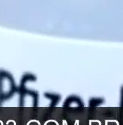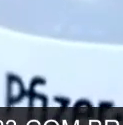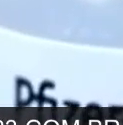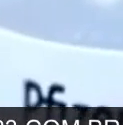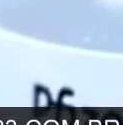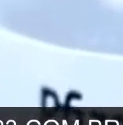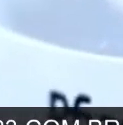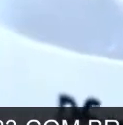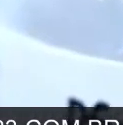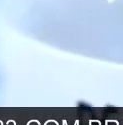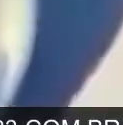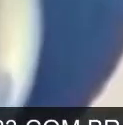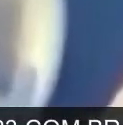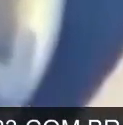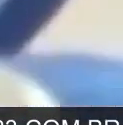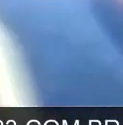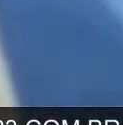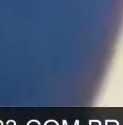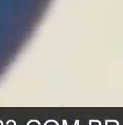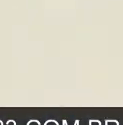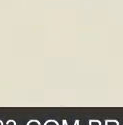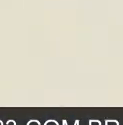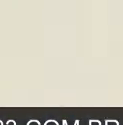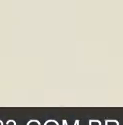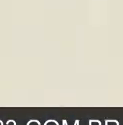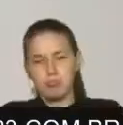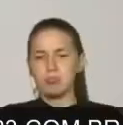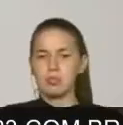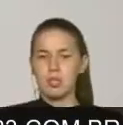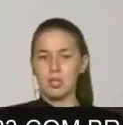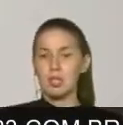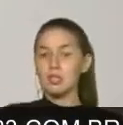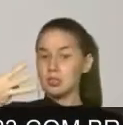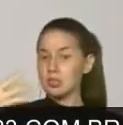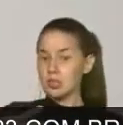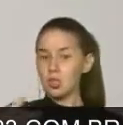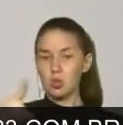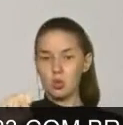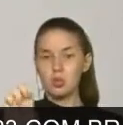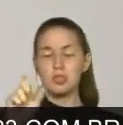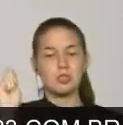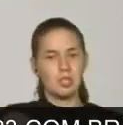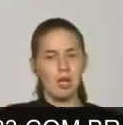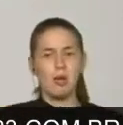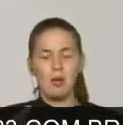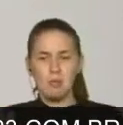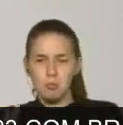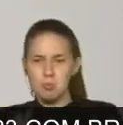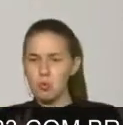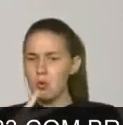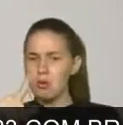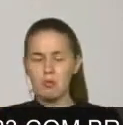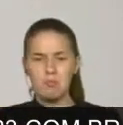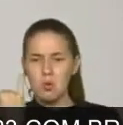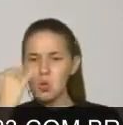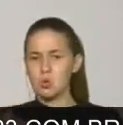a um posto de vacinação para tomar o imunizante. A terceira dose coloca os níveis de proteção em níveis em patamares muito